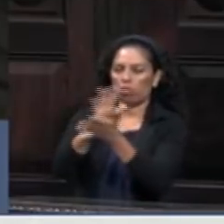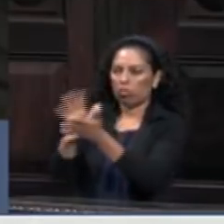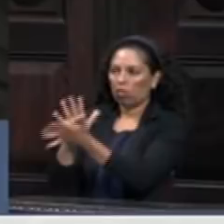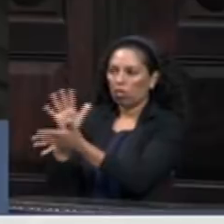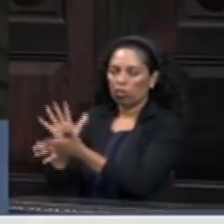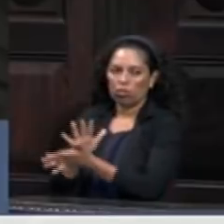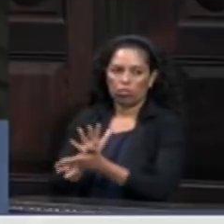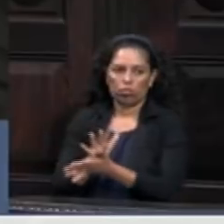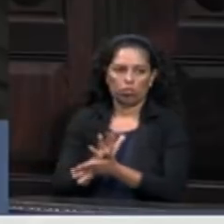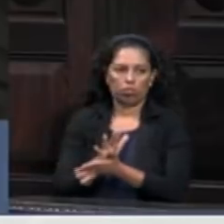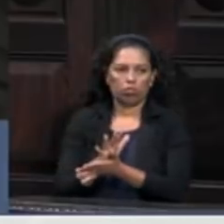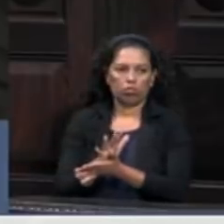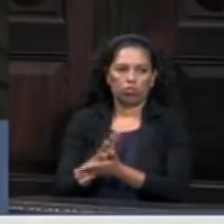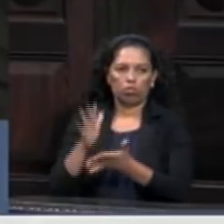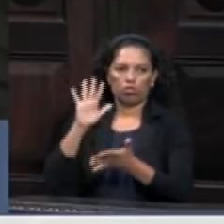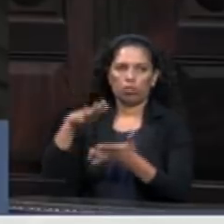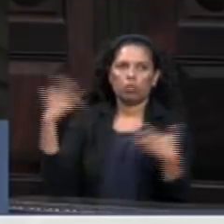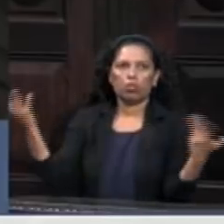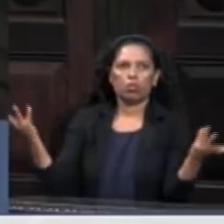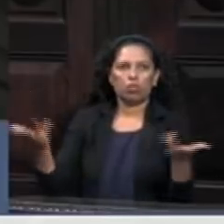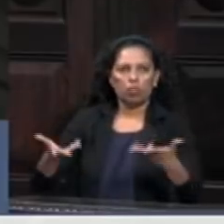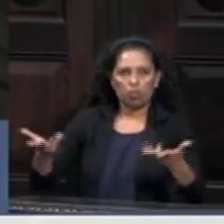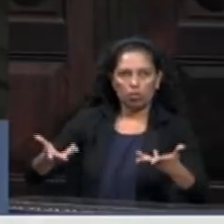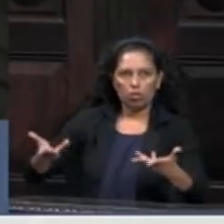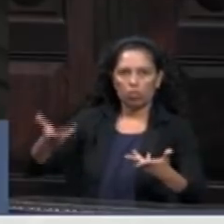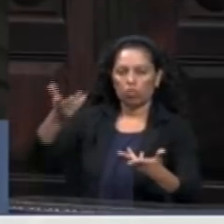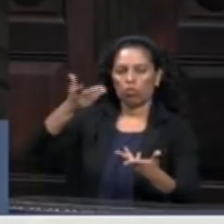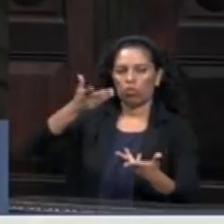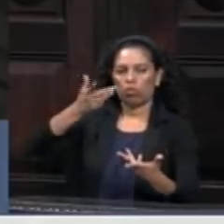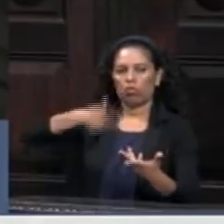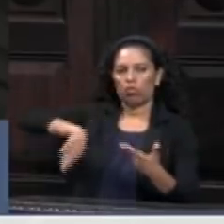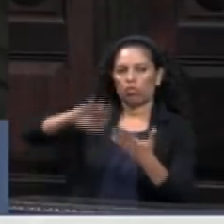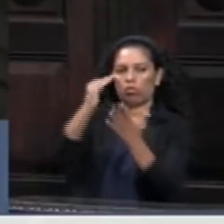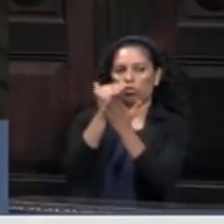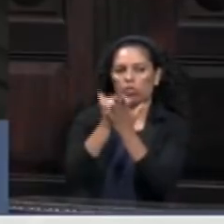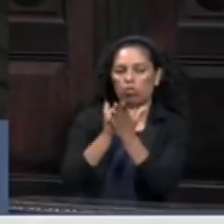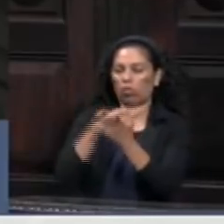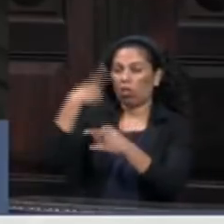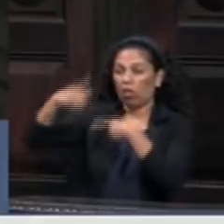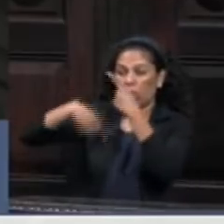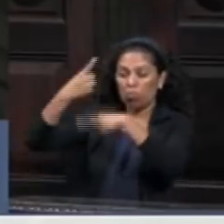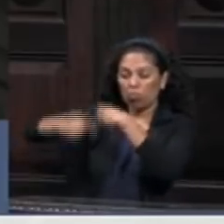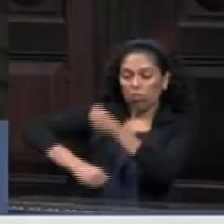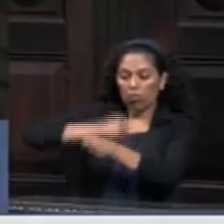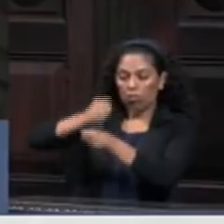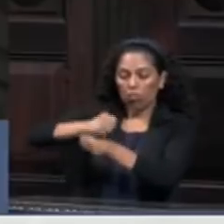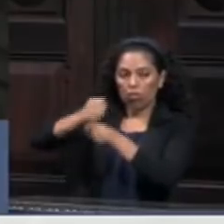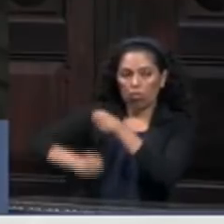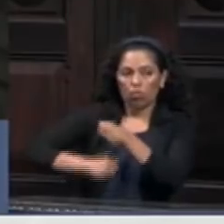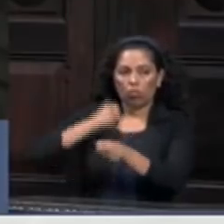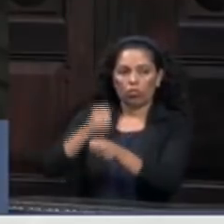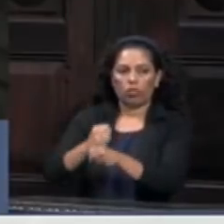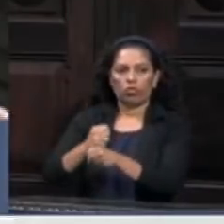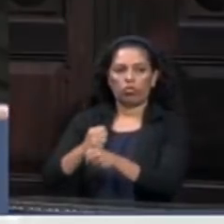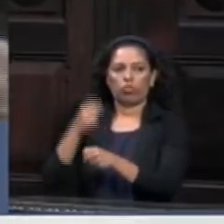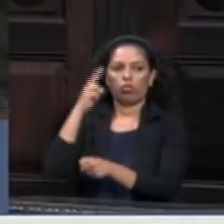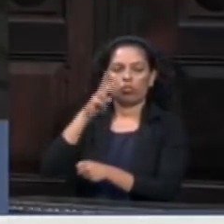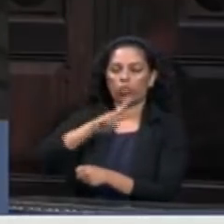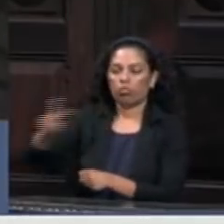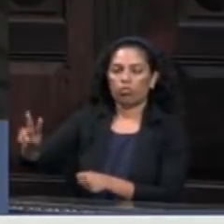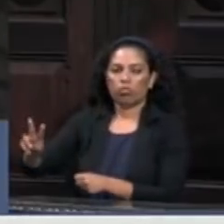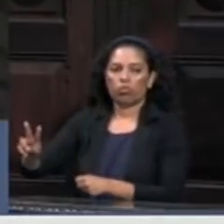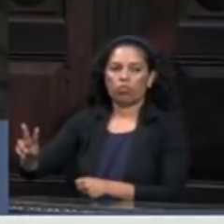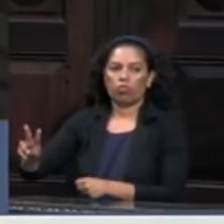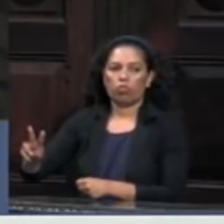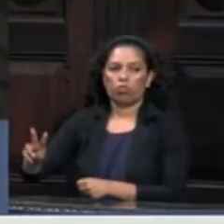orçamento. Mas agora, você não disciplinar um orçamento, depois de anos em que a gente está vendo